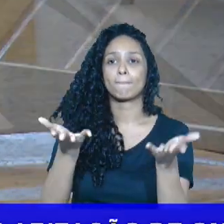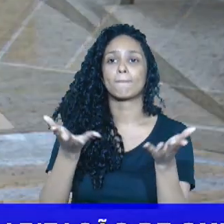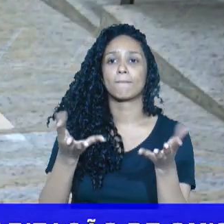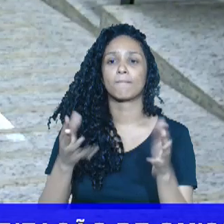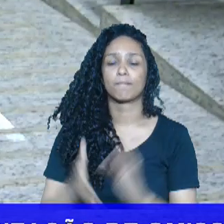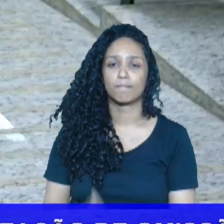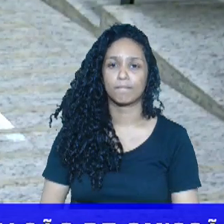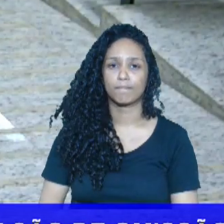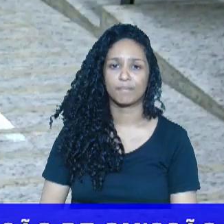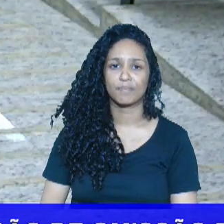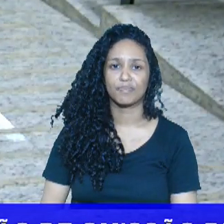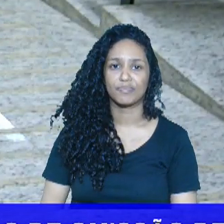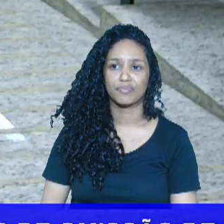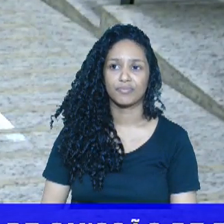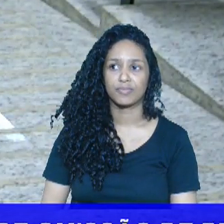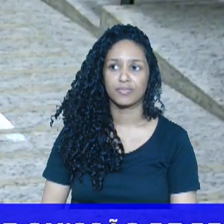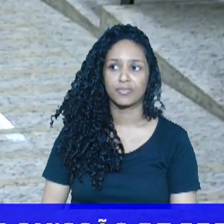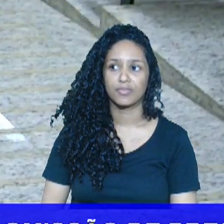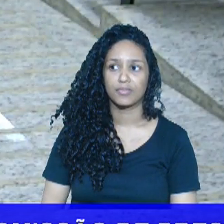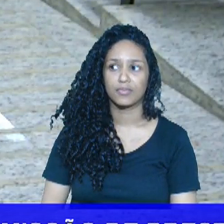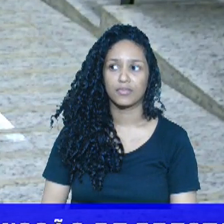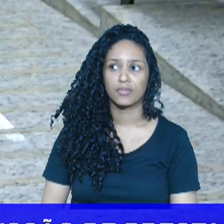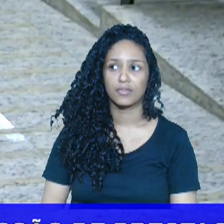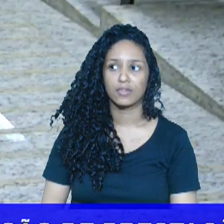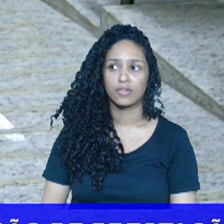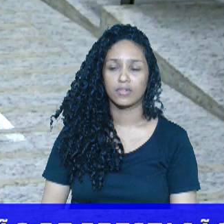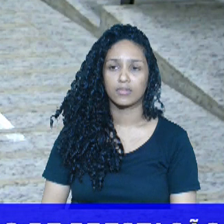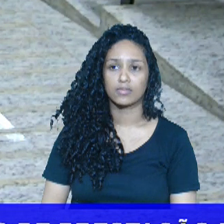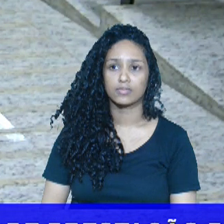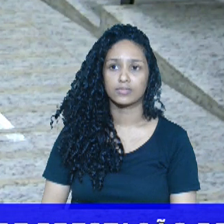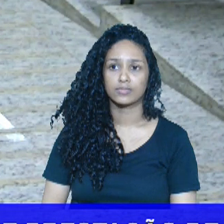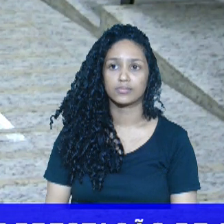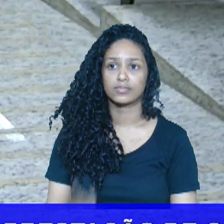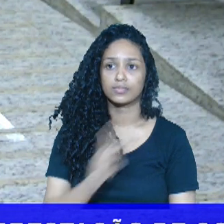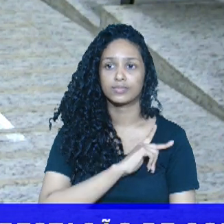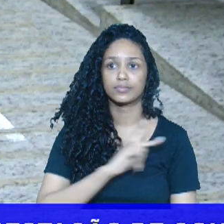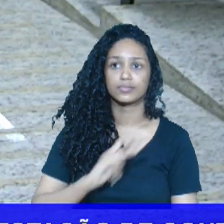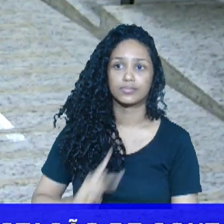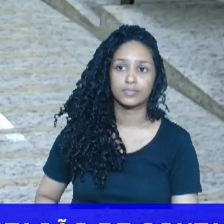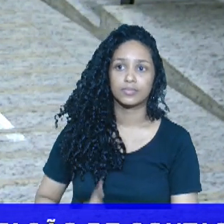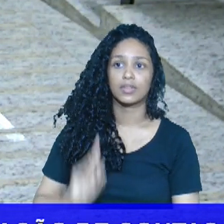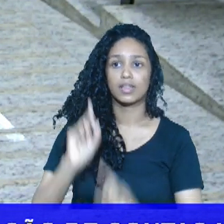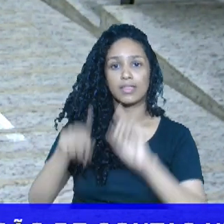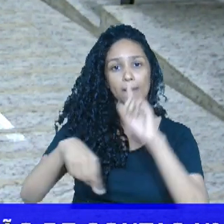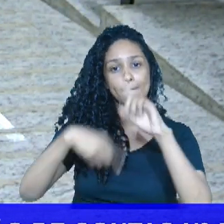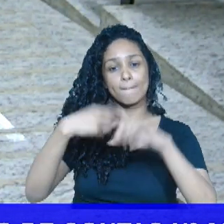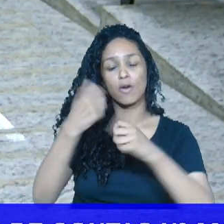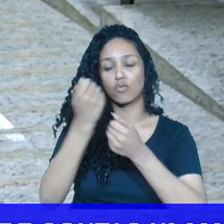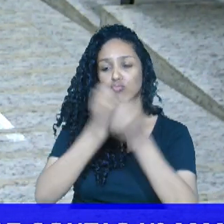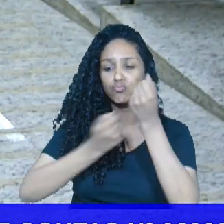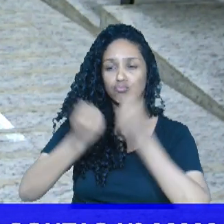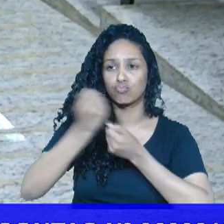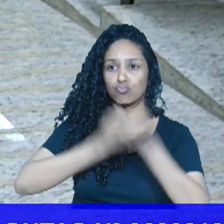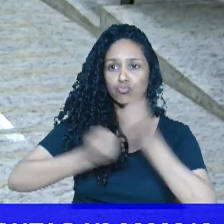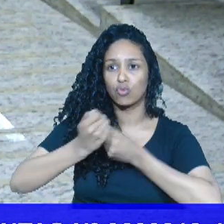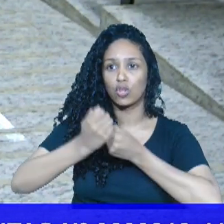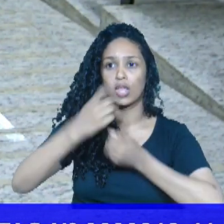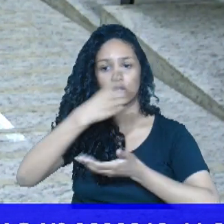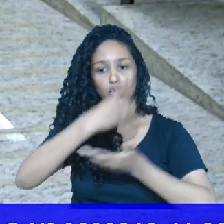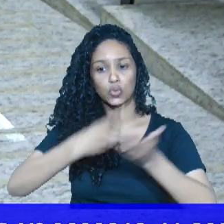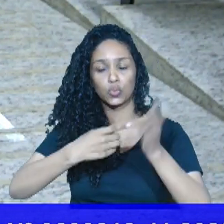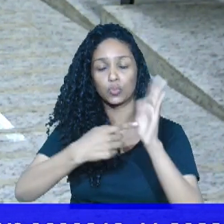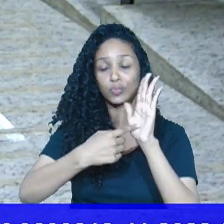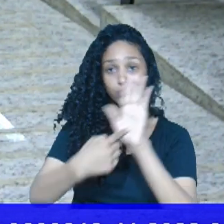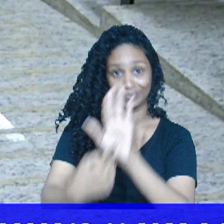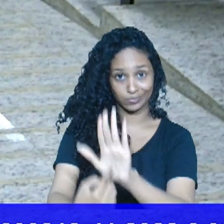ofertado. Eminente relator. Presidente, após a análise da documentação